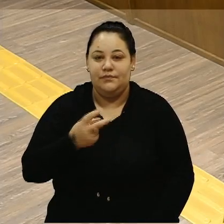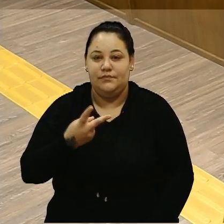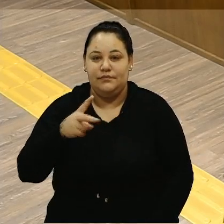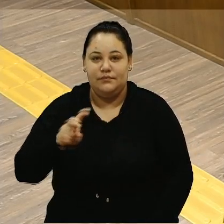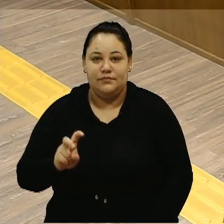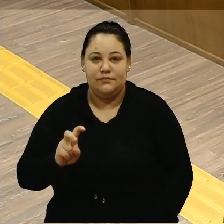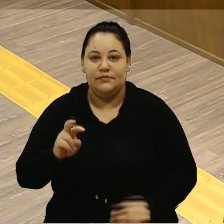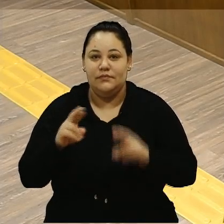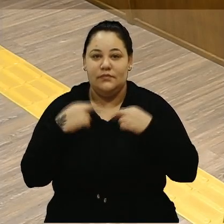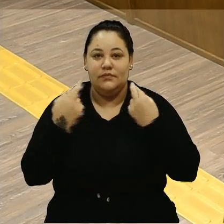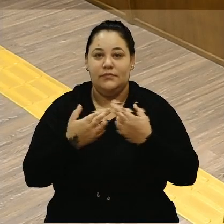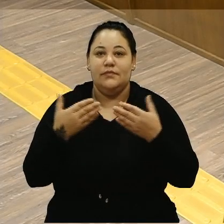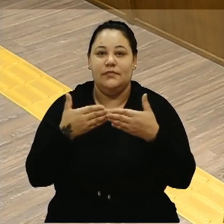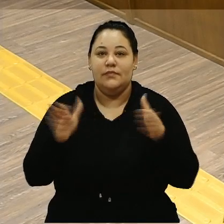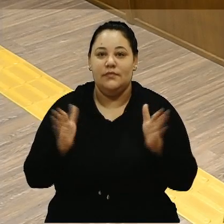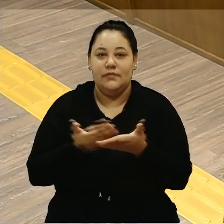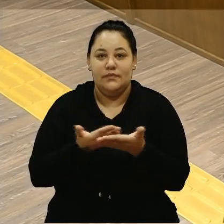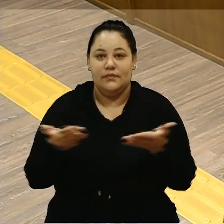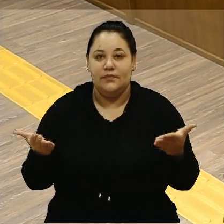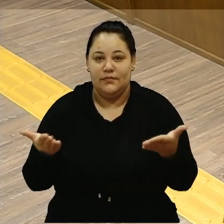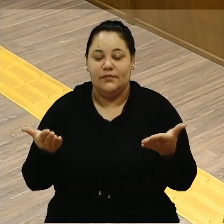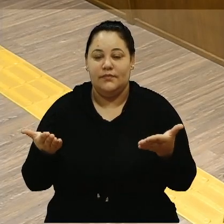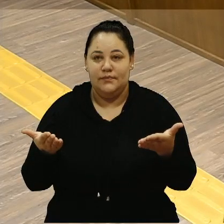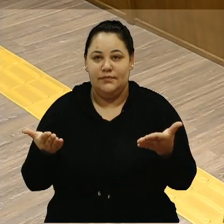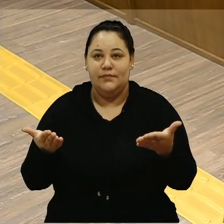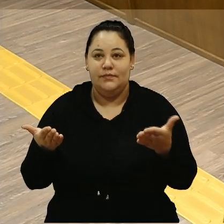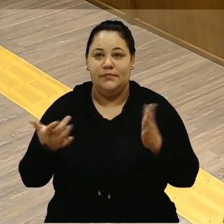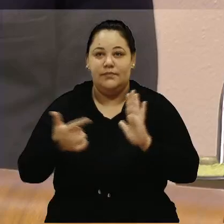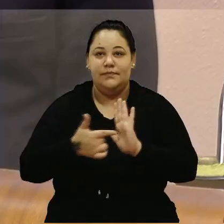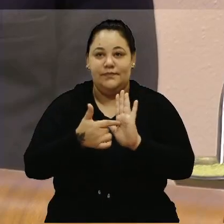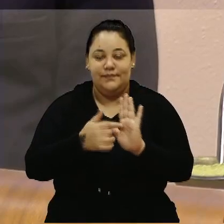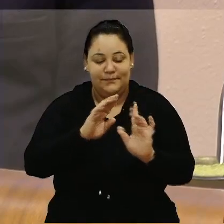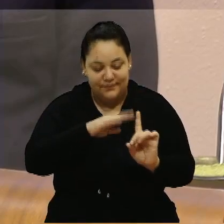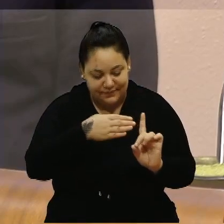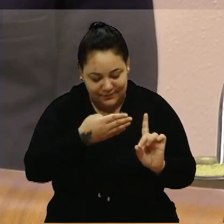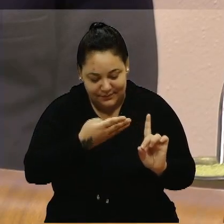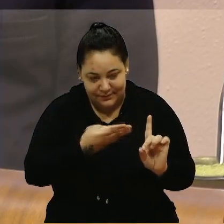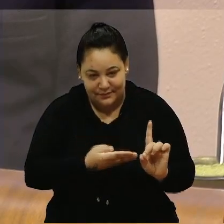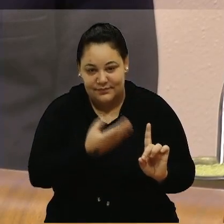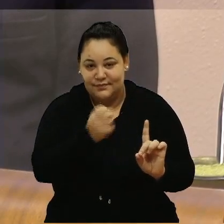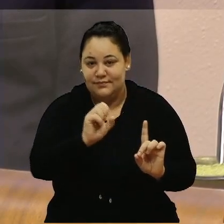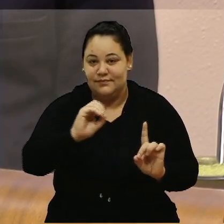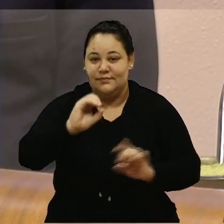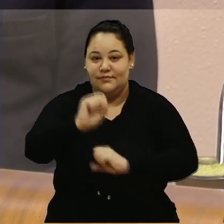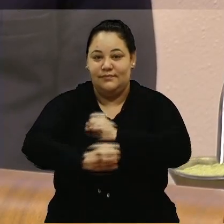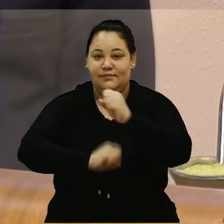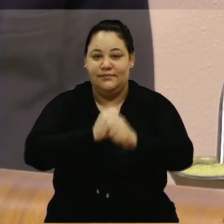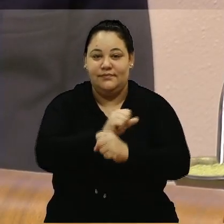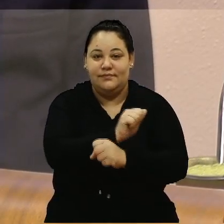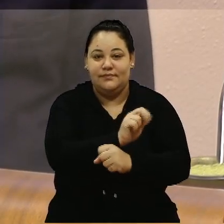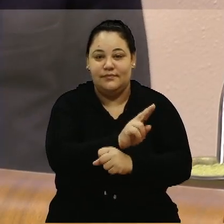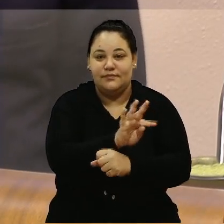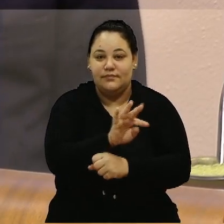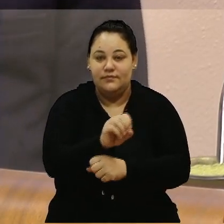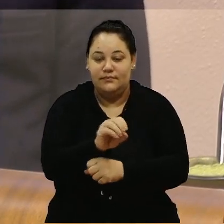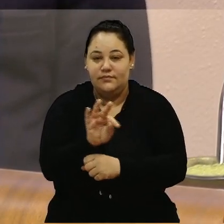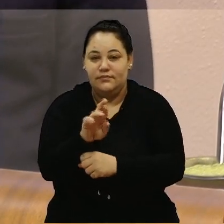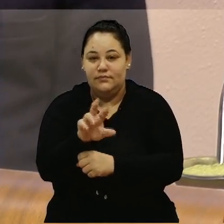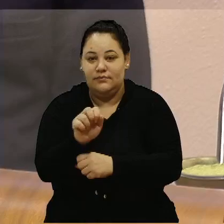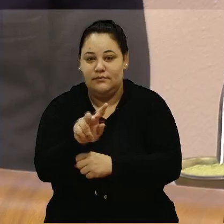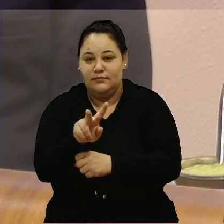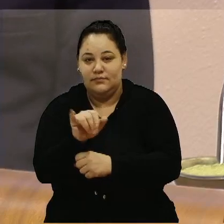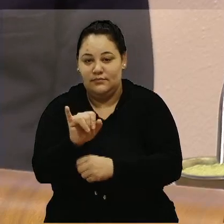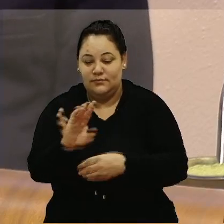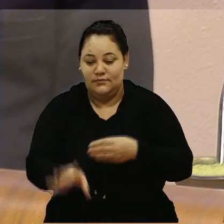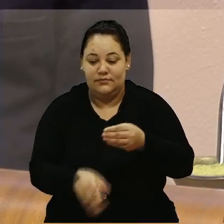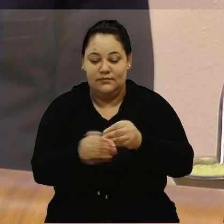24/2025, a sessão ordinária abre espaço para prestar homenagem aos 80 anos da empresa Autotrave. Compõe a